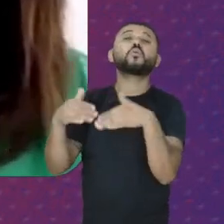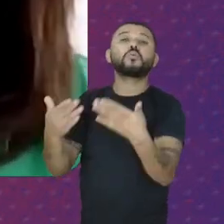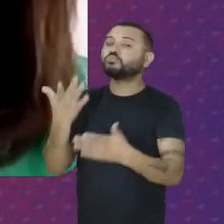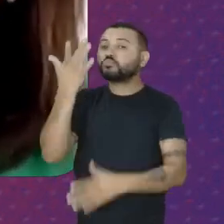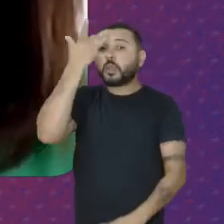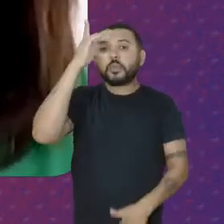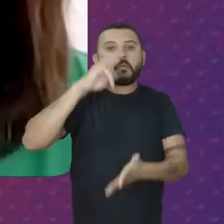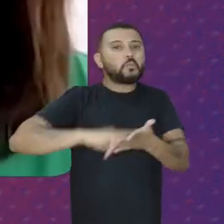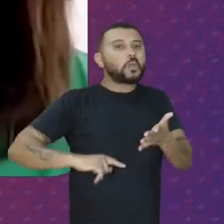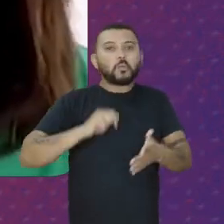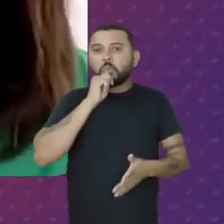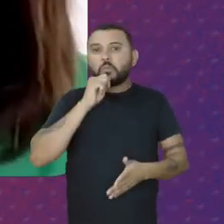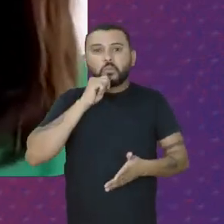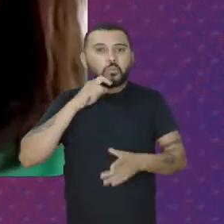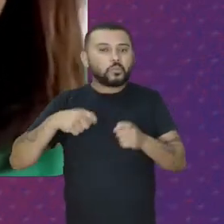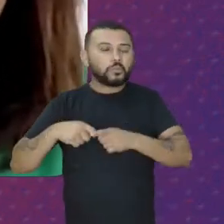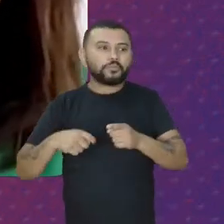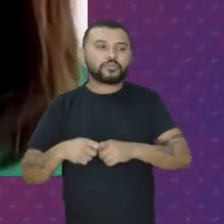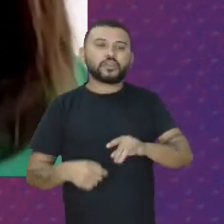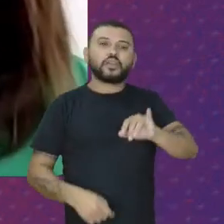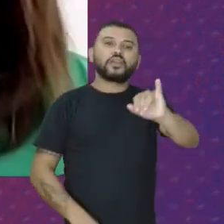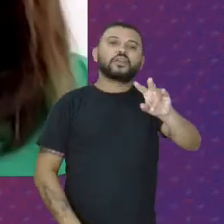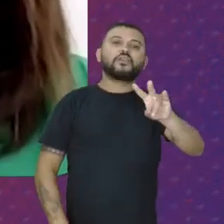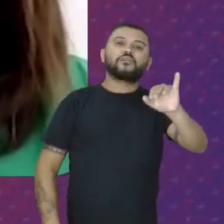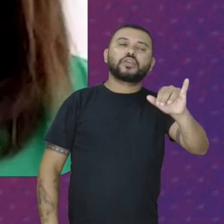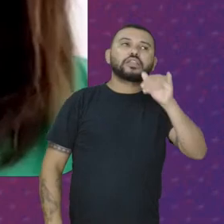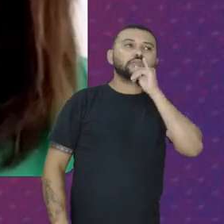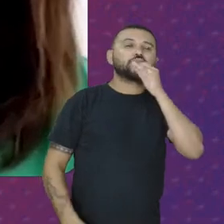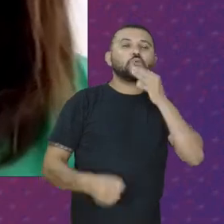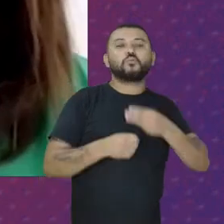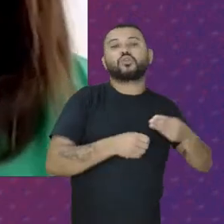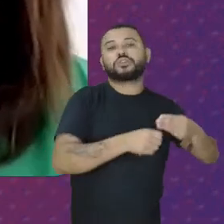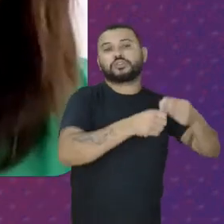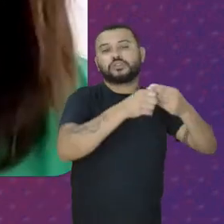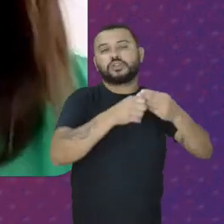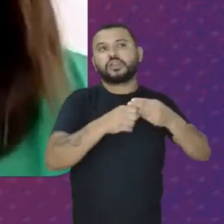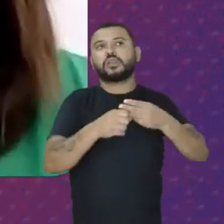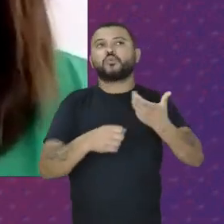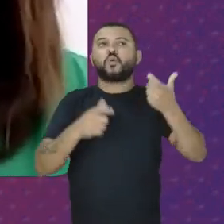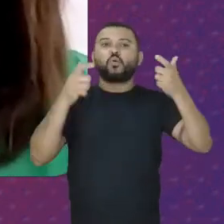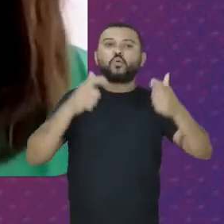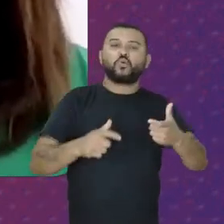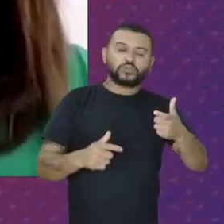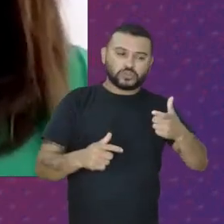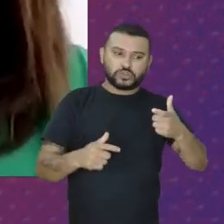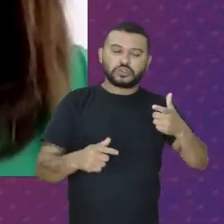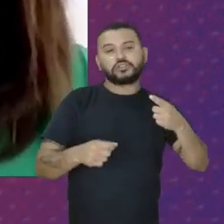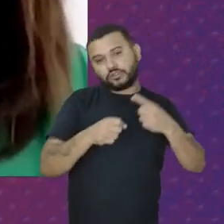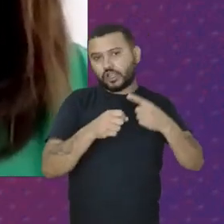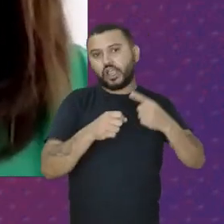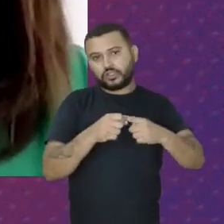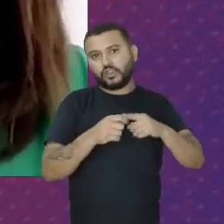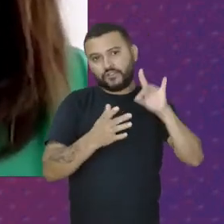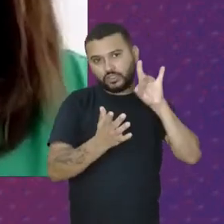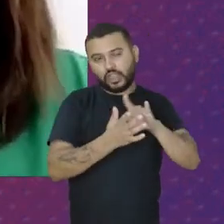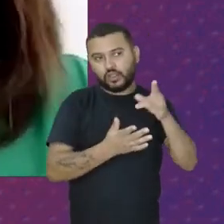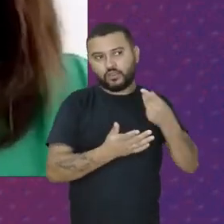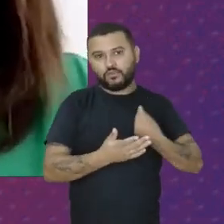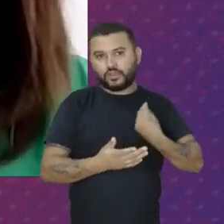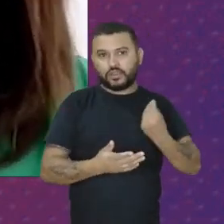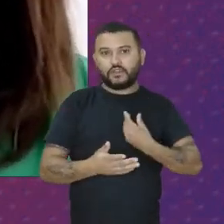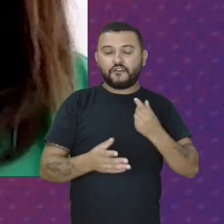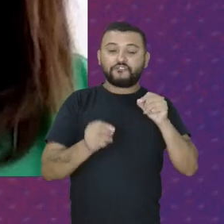elemento é o IV, porque o município, né, o território onde a vida acontece de forma real, não